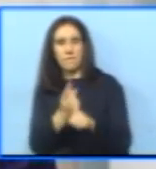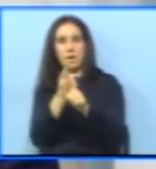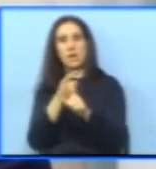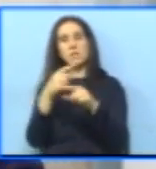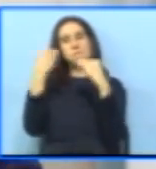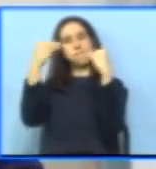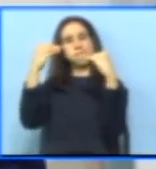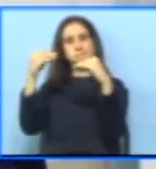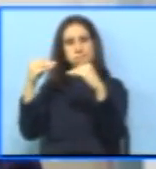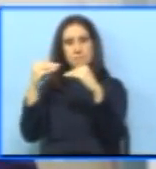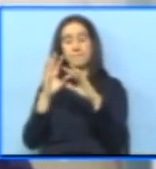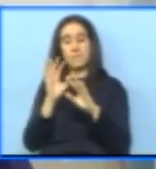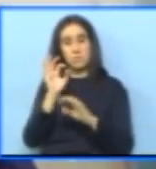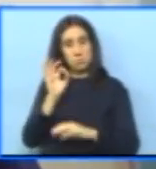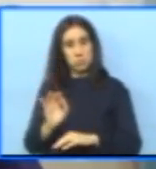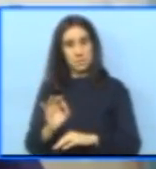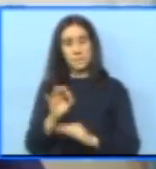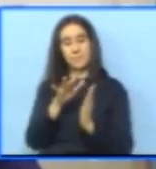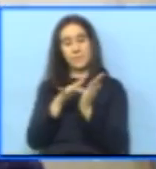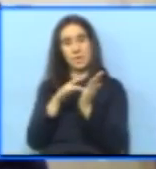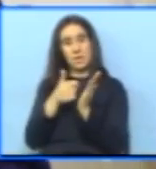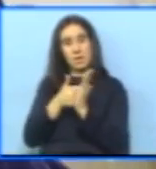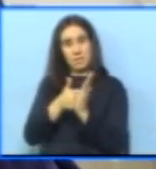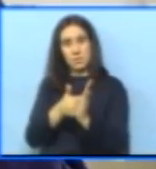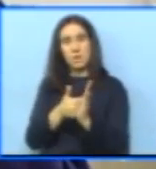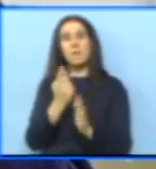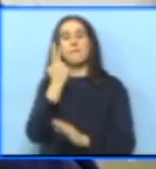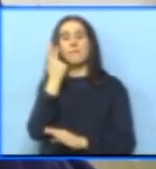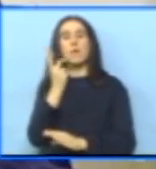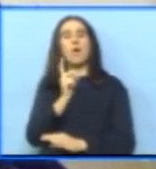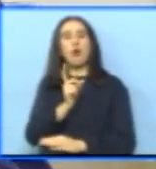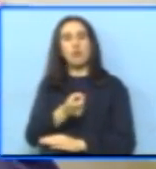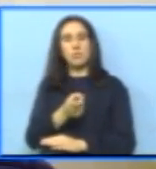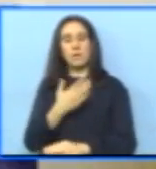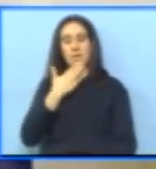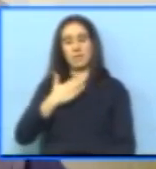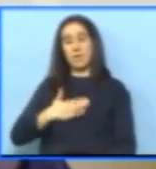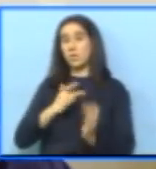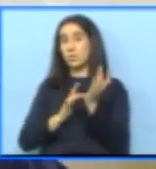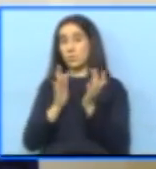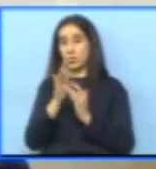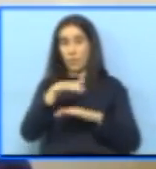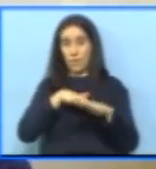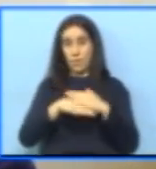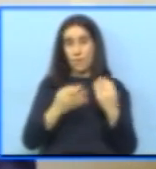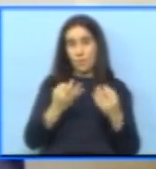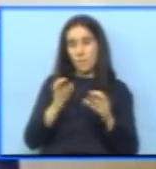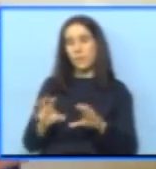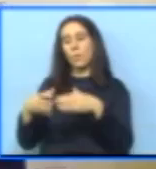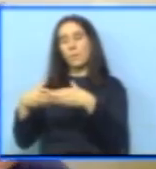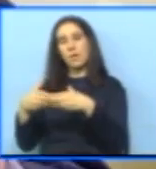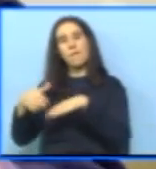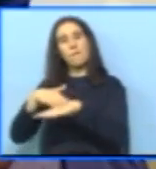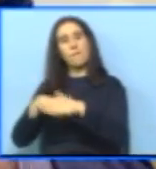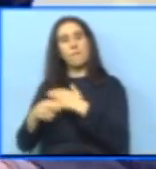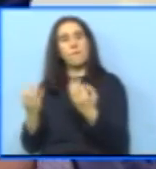Mas a vivência do Evangelho, quer na prática de Jesus, quer na prática das comunidades,